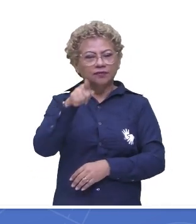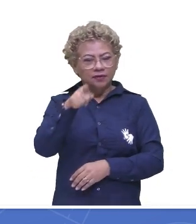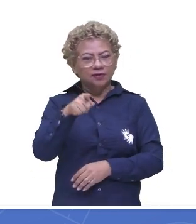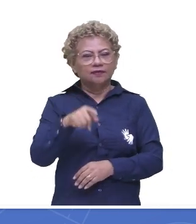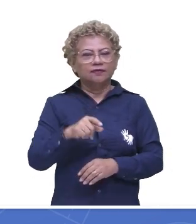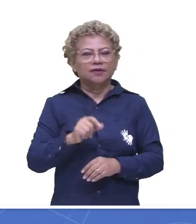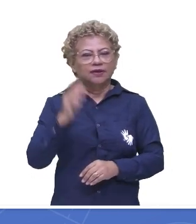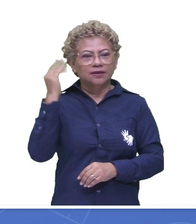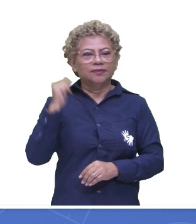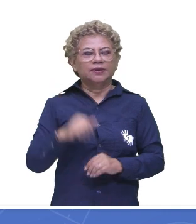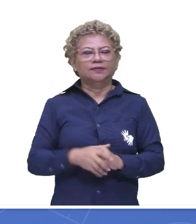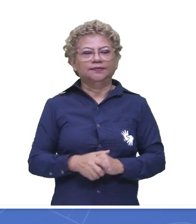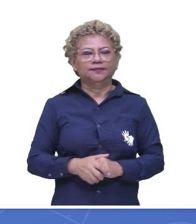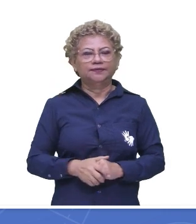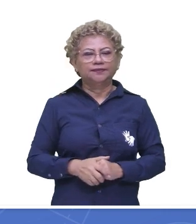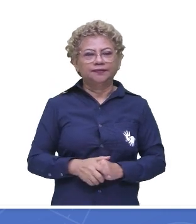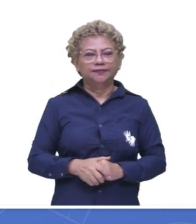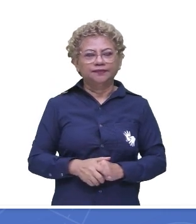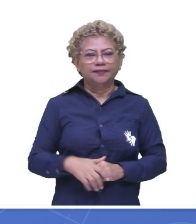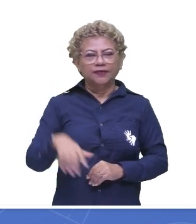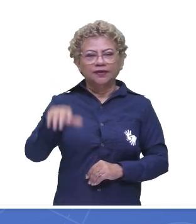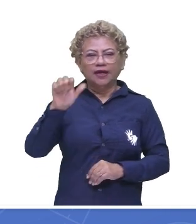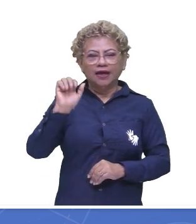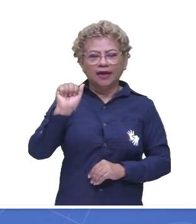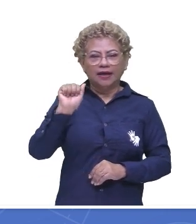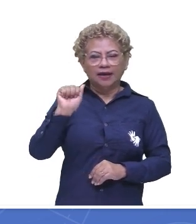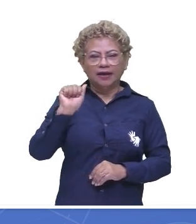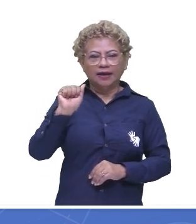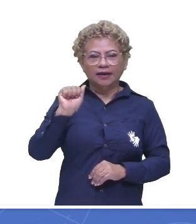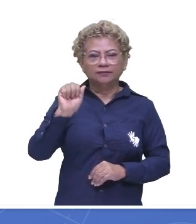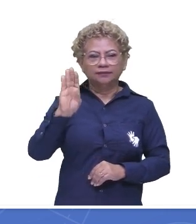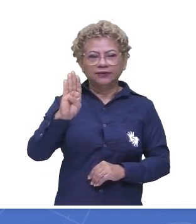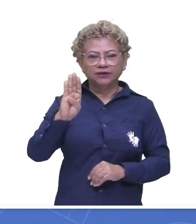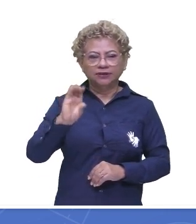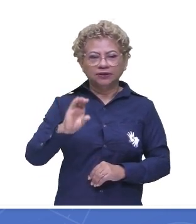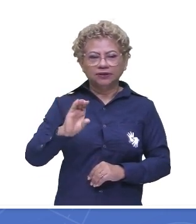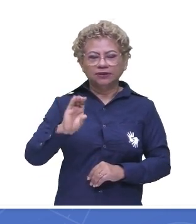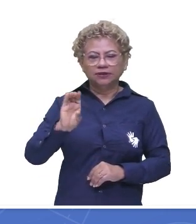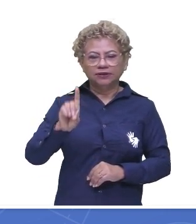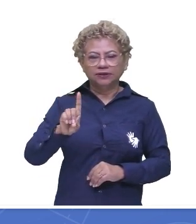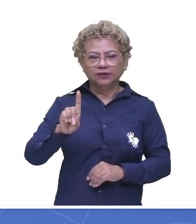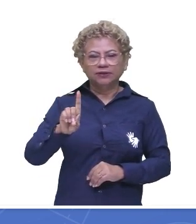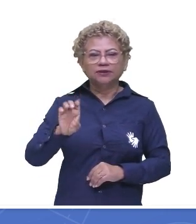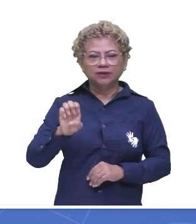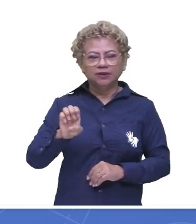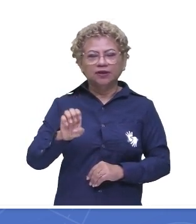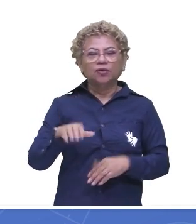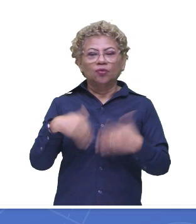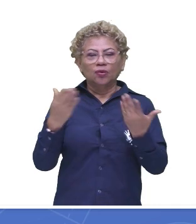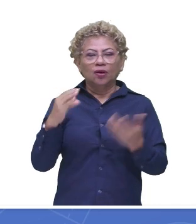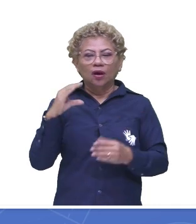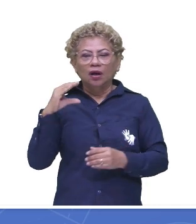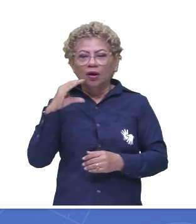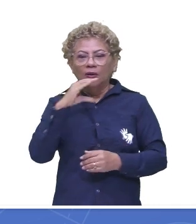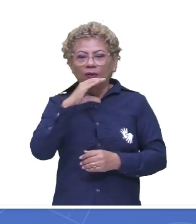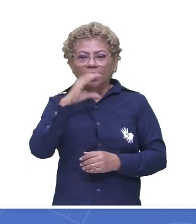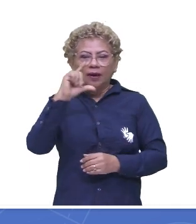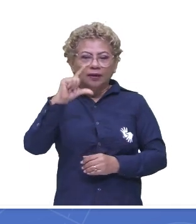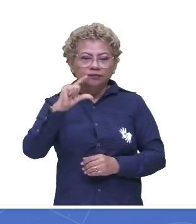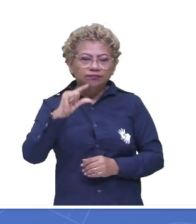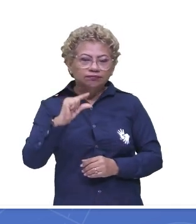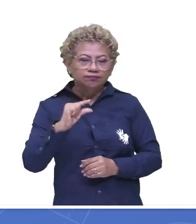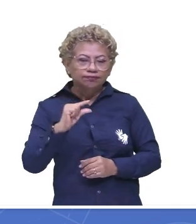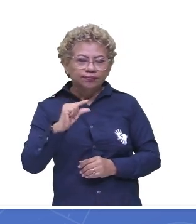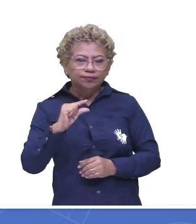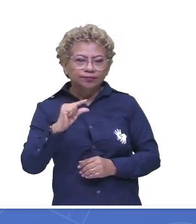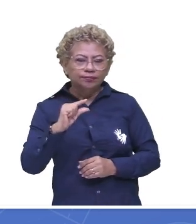questão. Você vai identificar aí quais são os que têm uma temperatura menor ali do que o